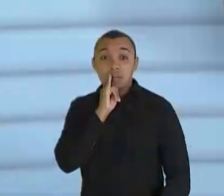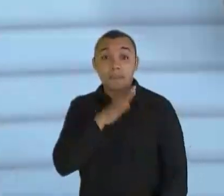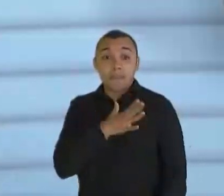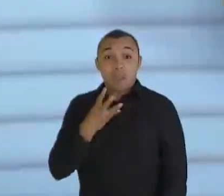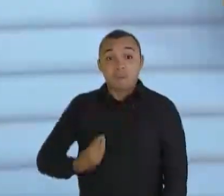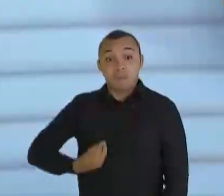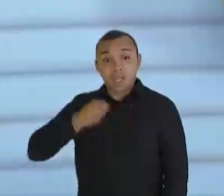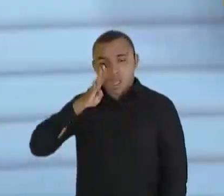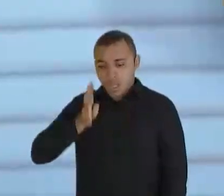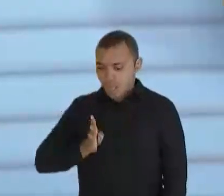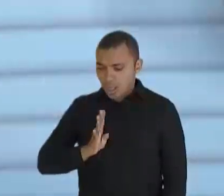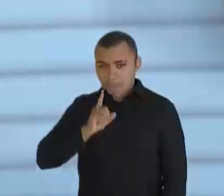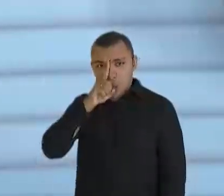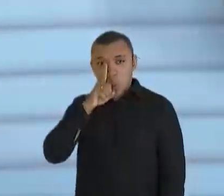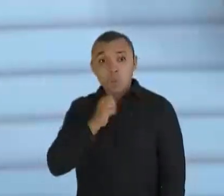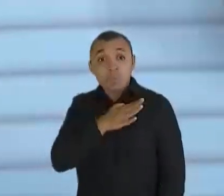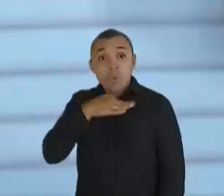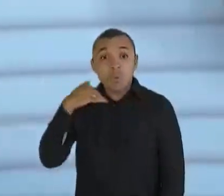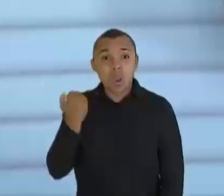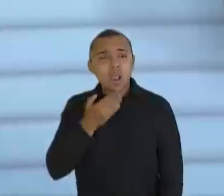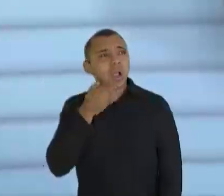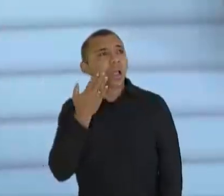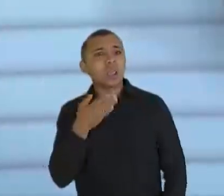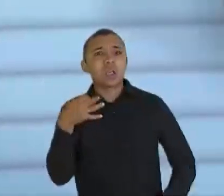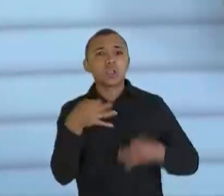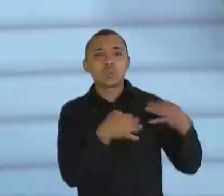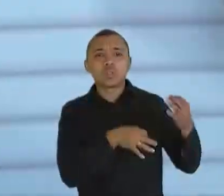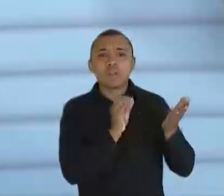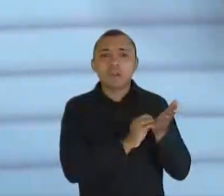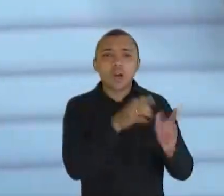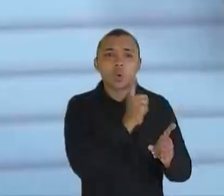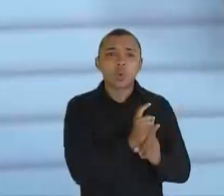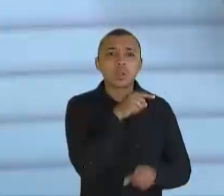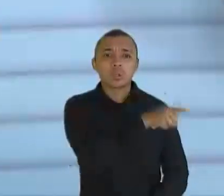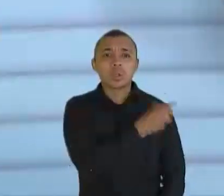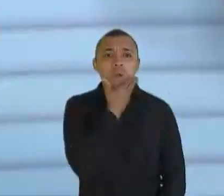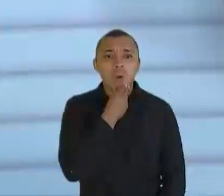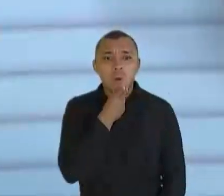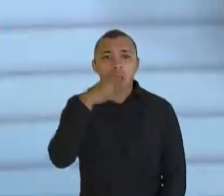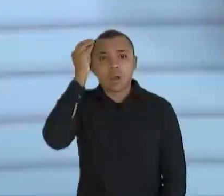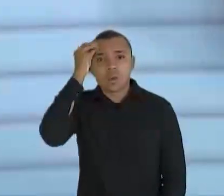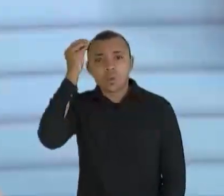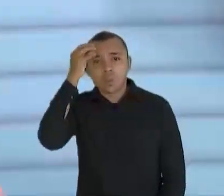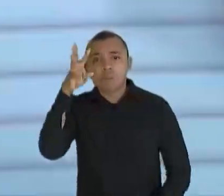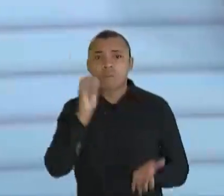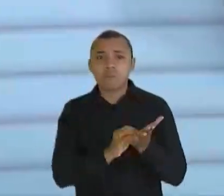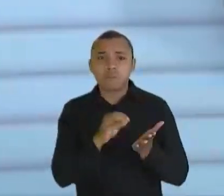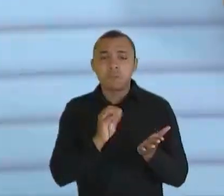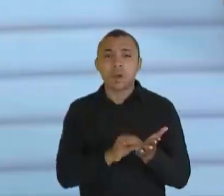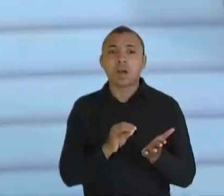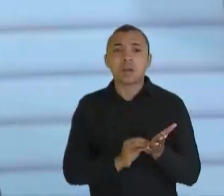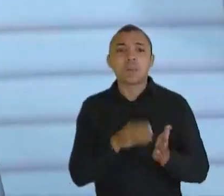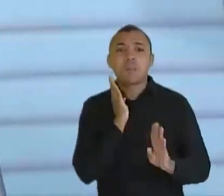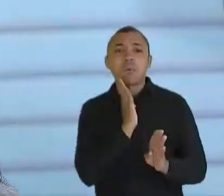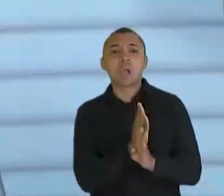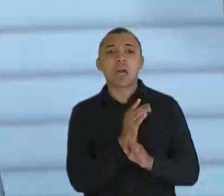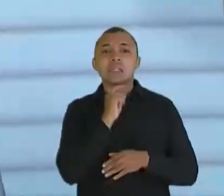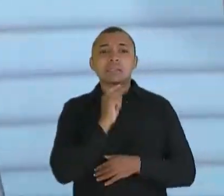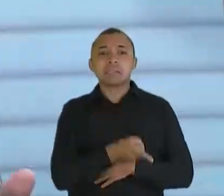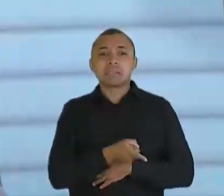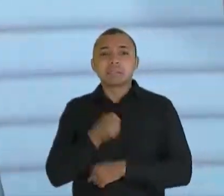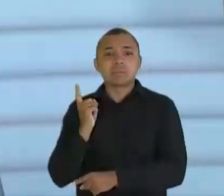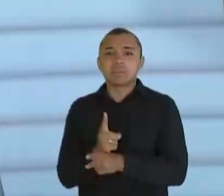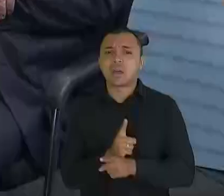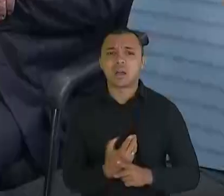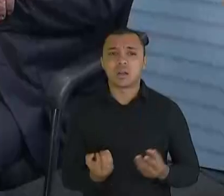e não ter uma resposta adequada, porque a resposta da companhia é que, tecnologicamente, ela não poderia identificar o autor. Isso